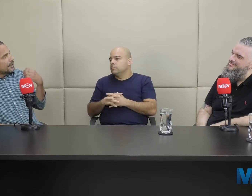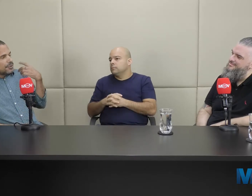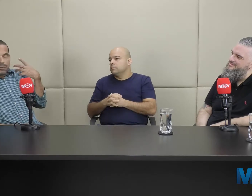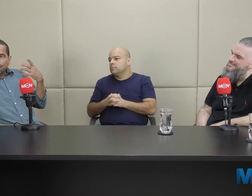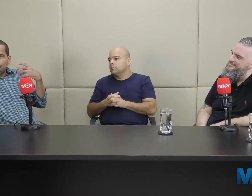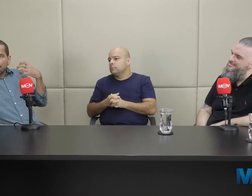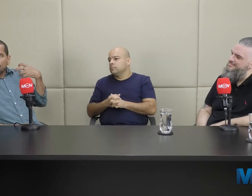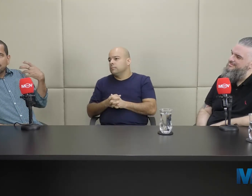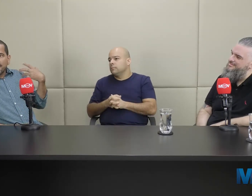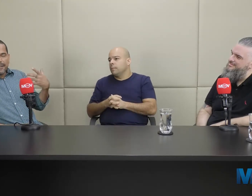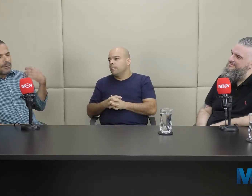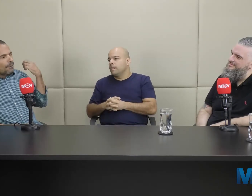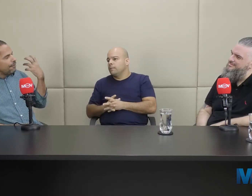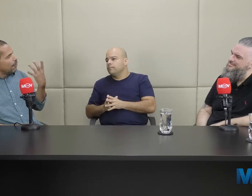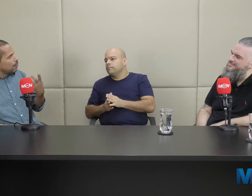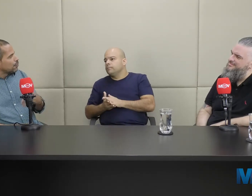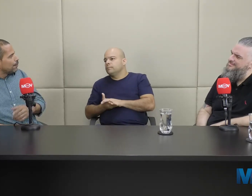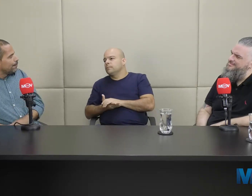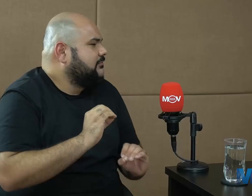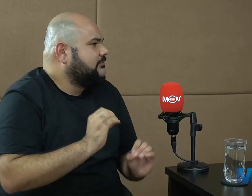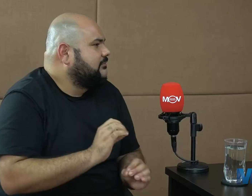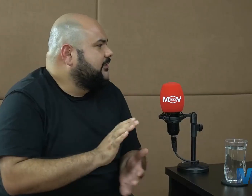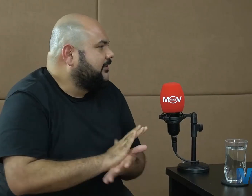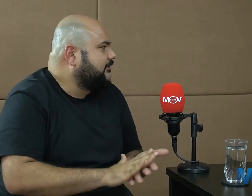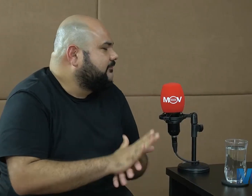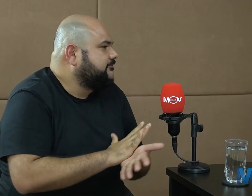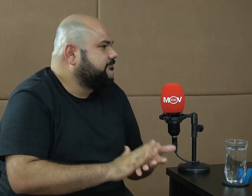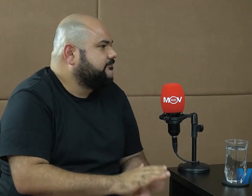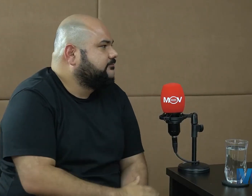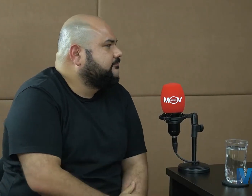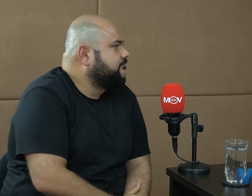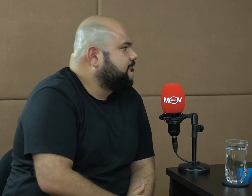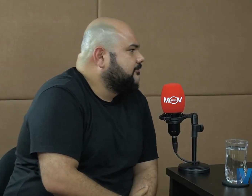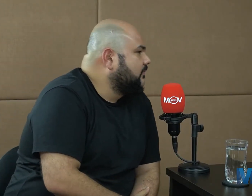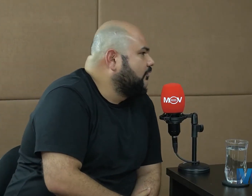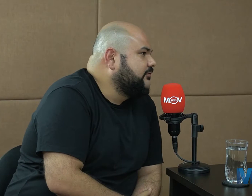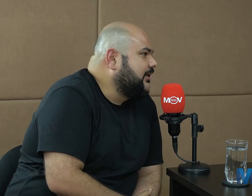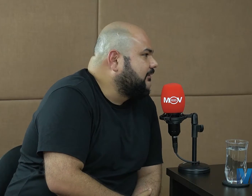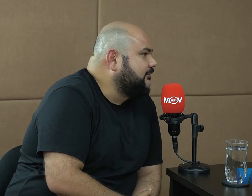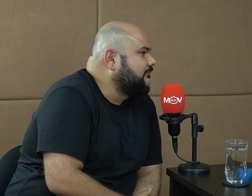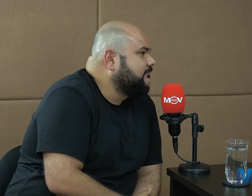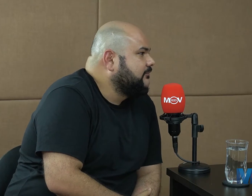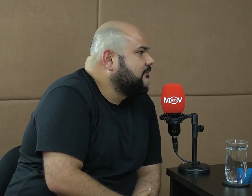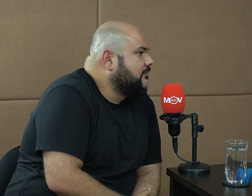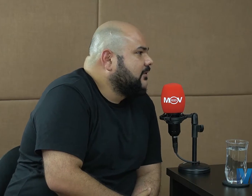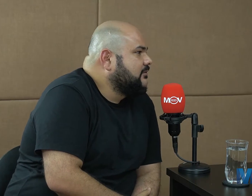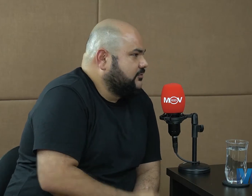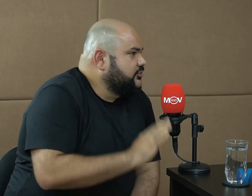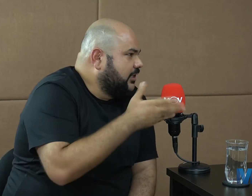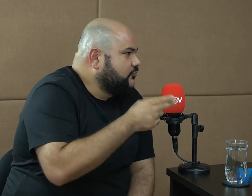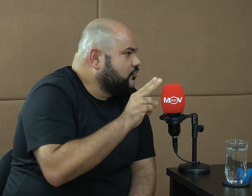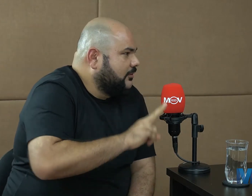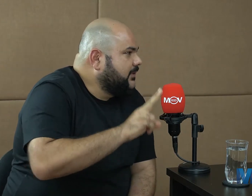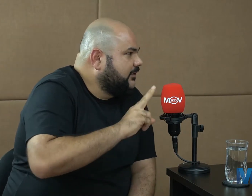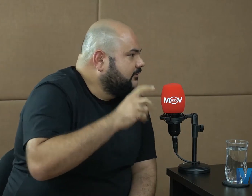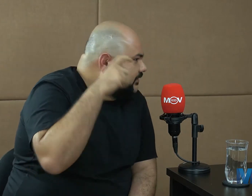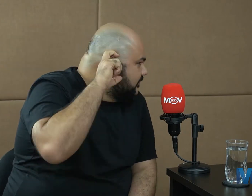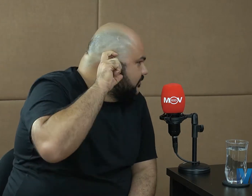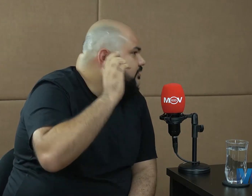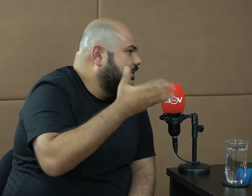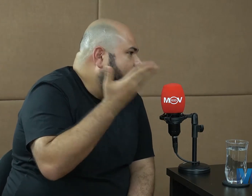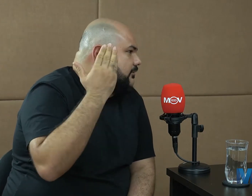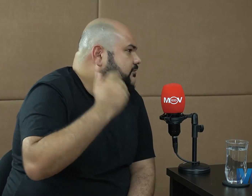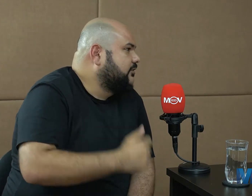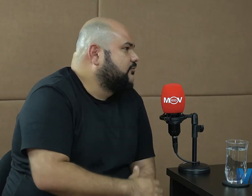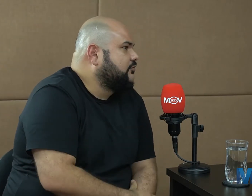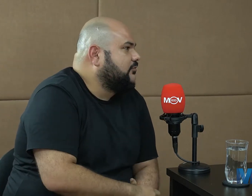algum resquício auditivo? Ele consegue ouvir algum som? Nada. Zero? Não ouvi nada. Já usou o aparelho